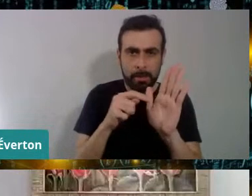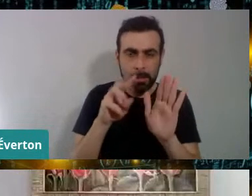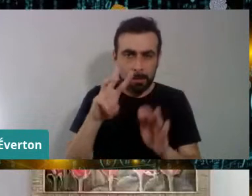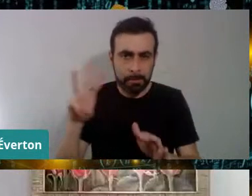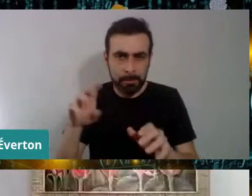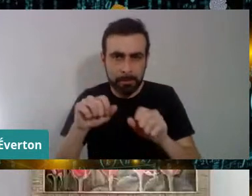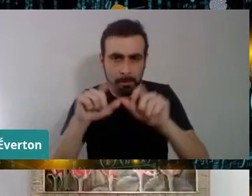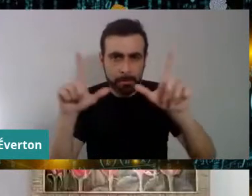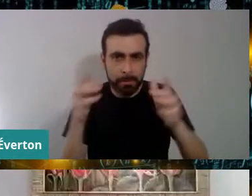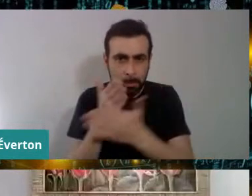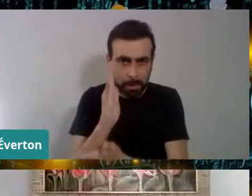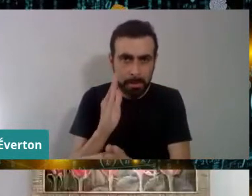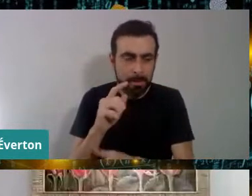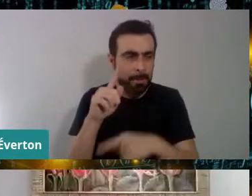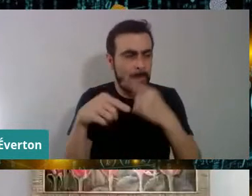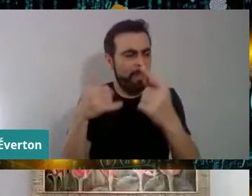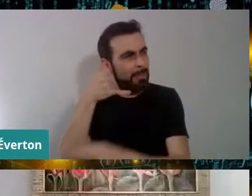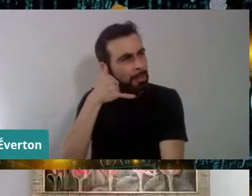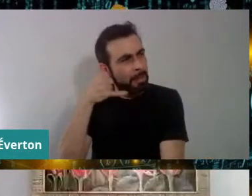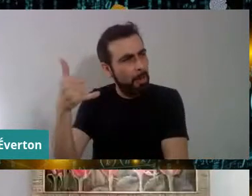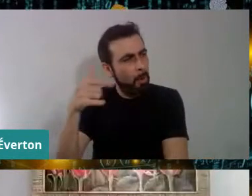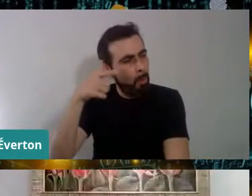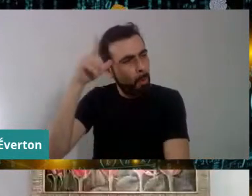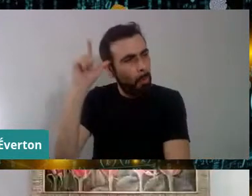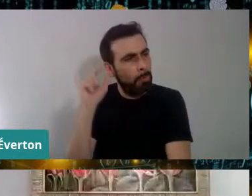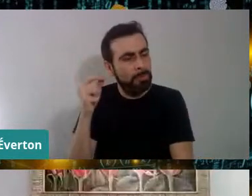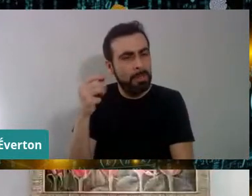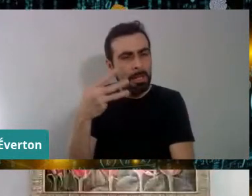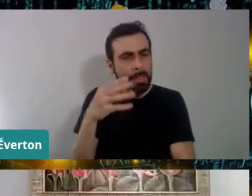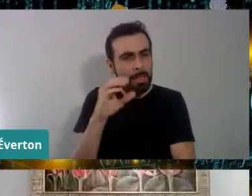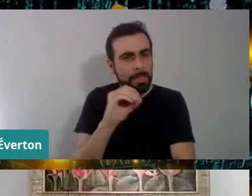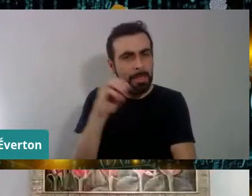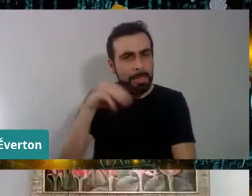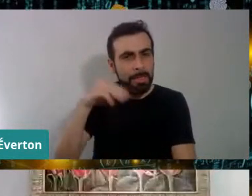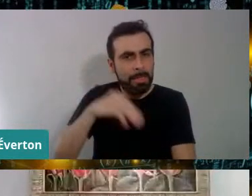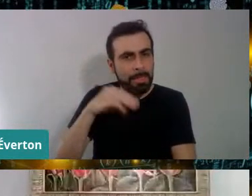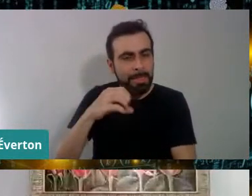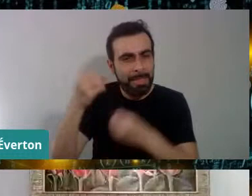eu liguei com ela, fiquei meia hora no telefone falando com ela. Sim,